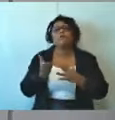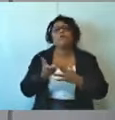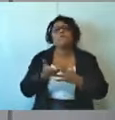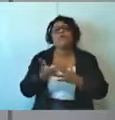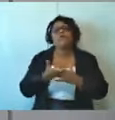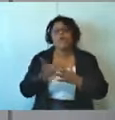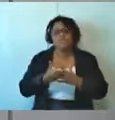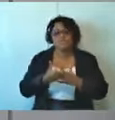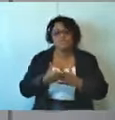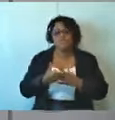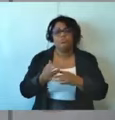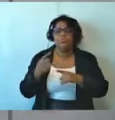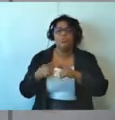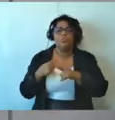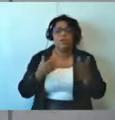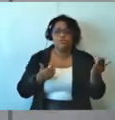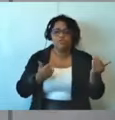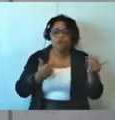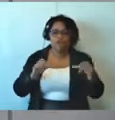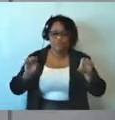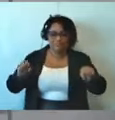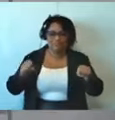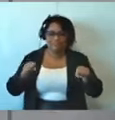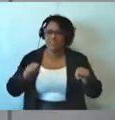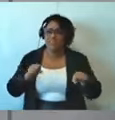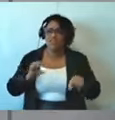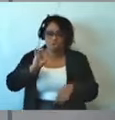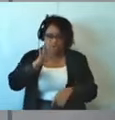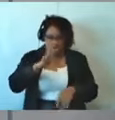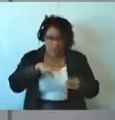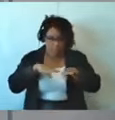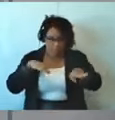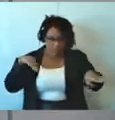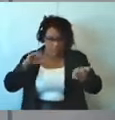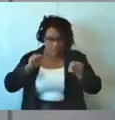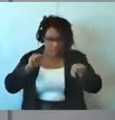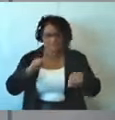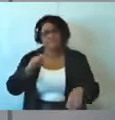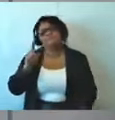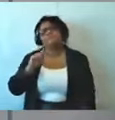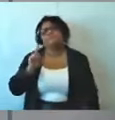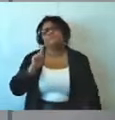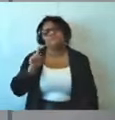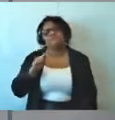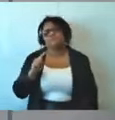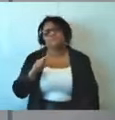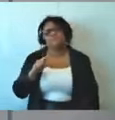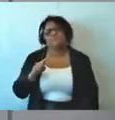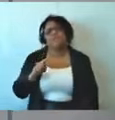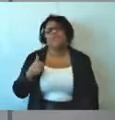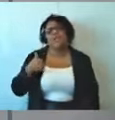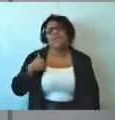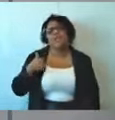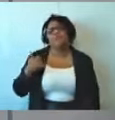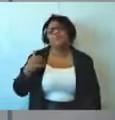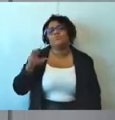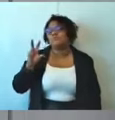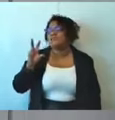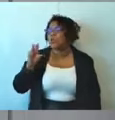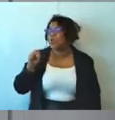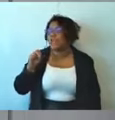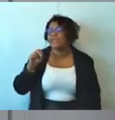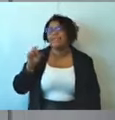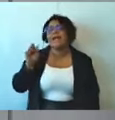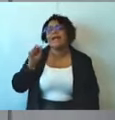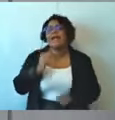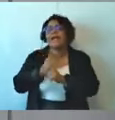só na motofaixa. Pode ter certeza que não vai andar. Quem falar que vai andar é ilusão. Eu tenho 50 anos de carteira que eu rodo aqui na cidade. Eu